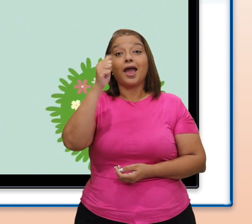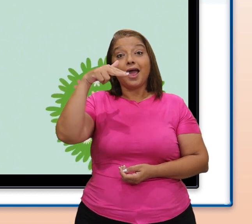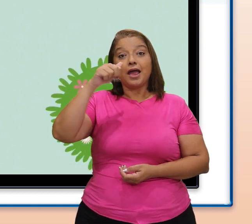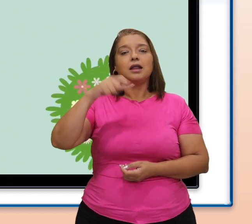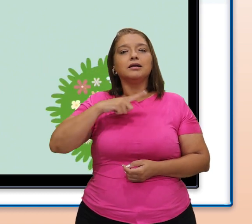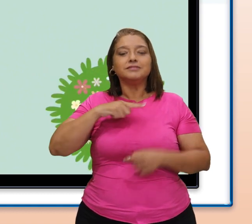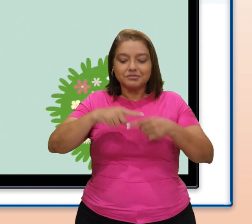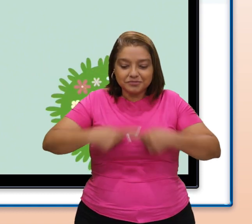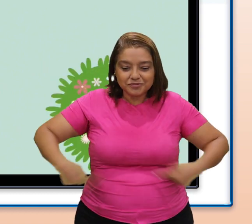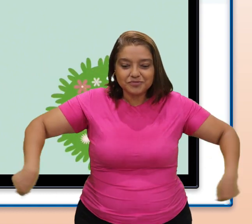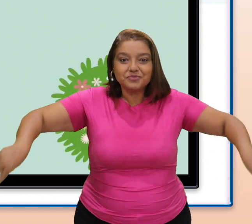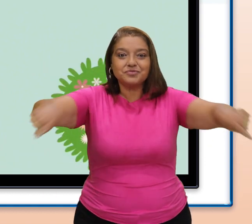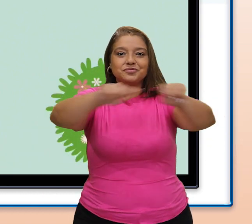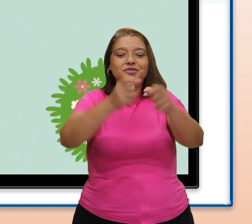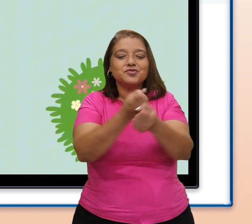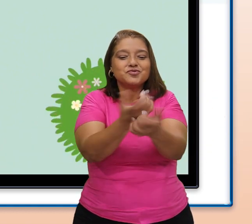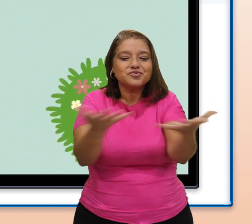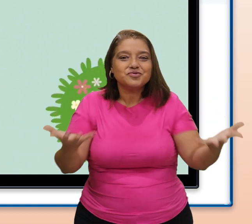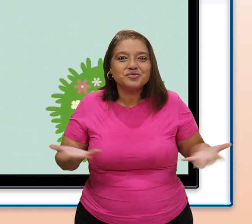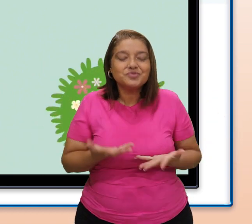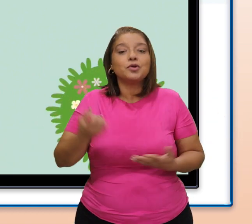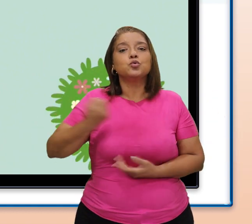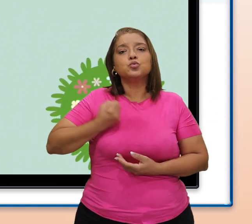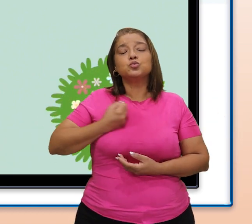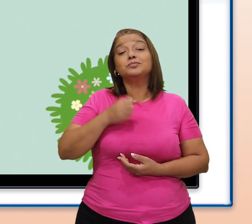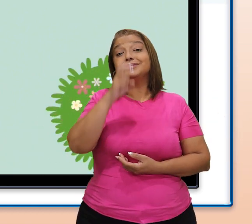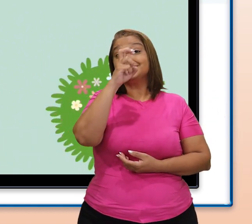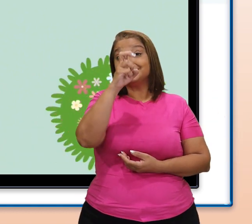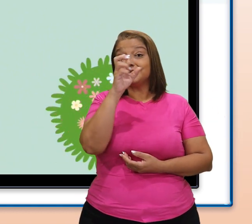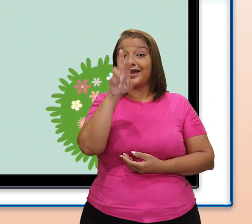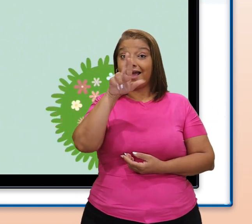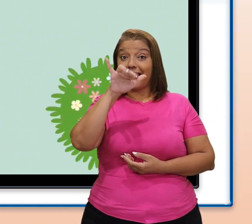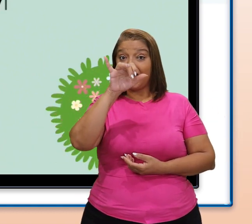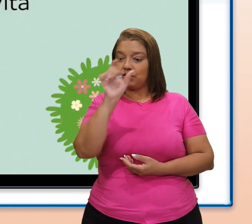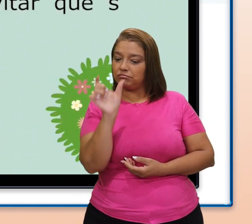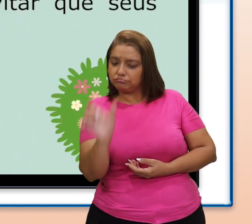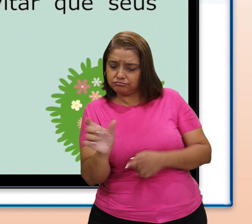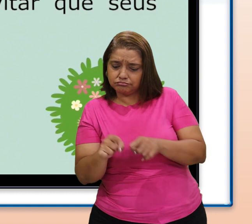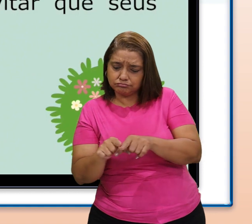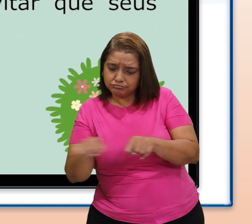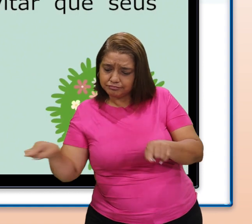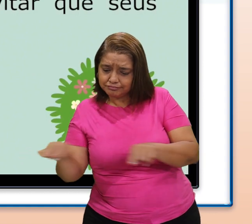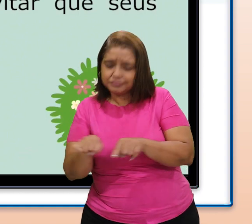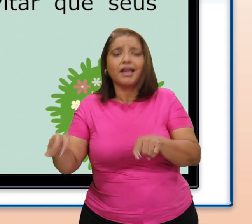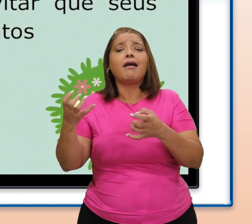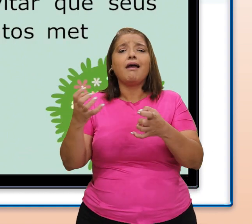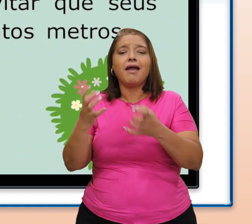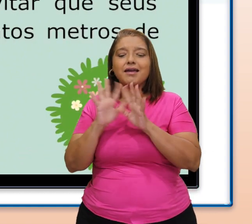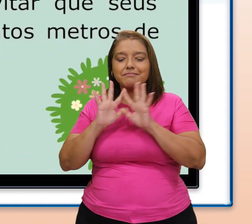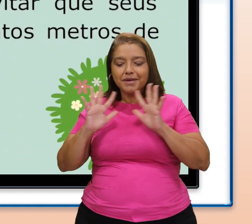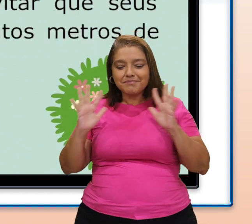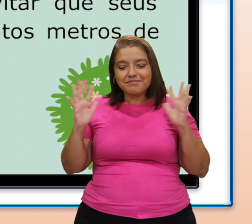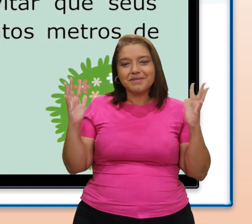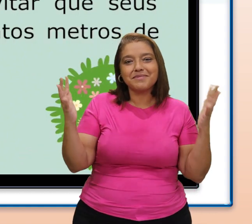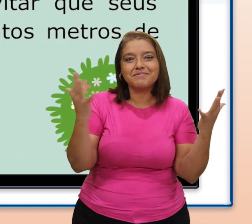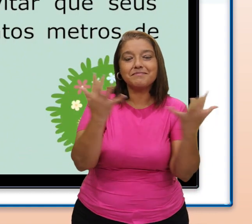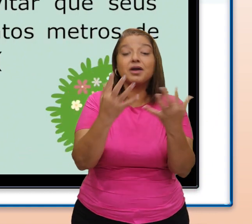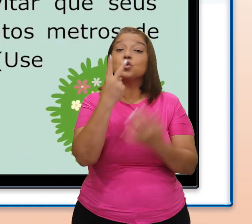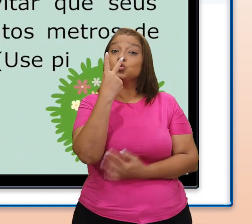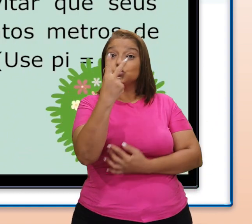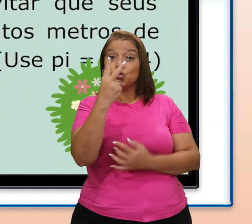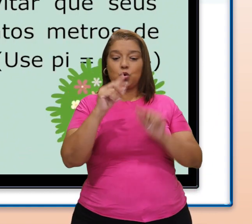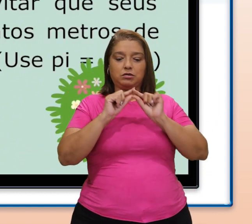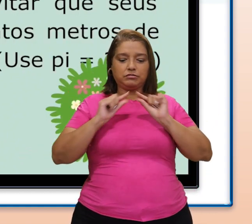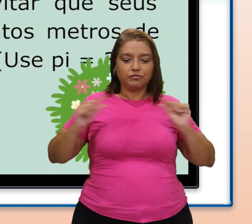jardim circular com um raio de 5 metros. Ela quer cercá-lo completamente com 2 voltas